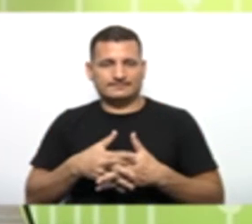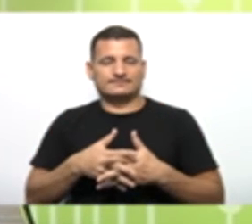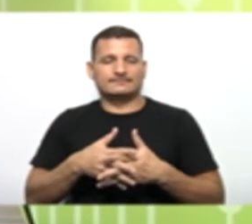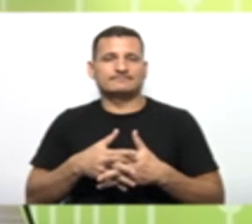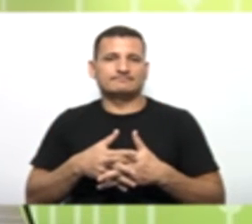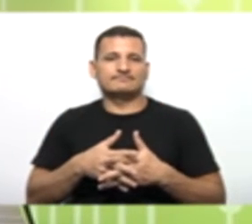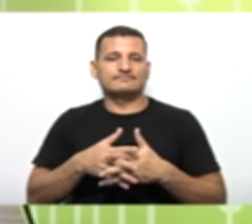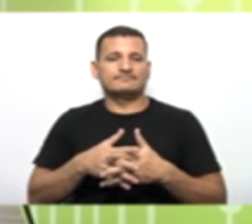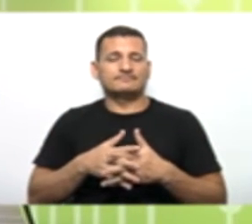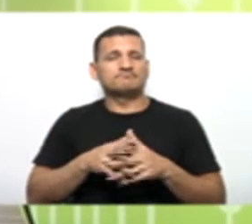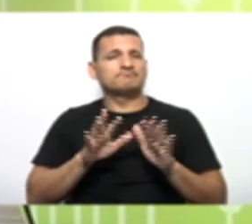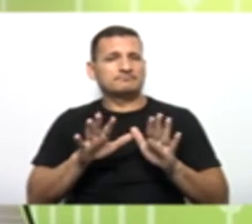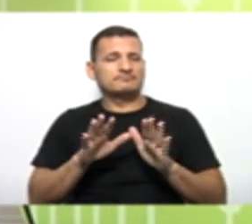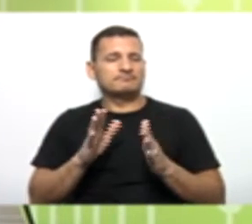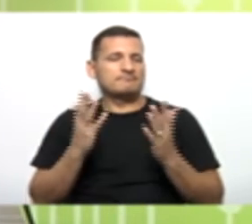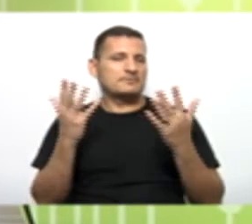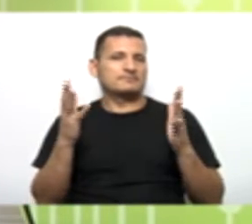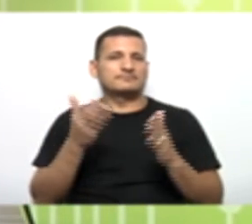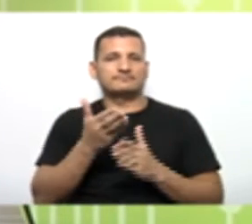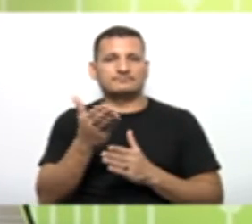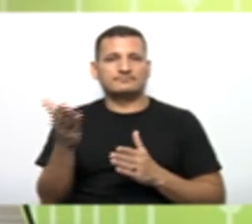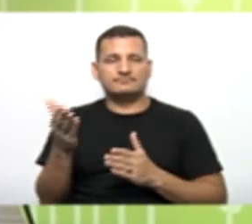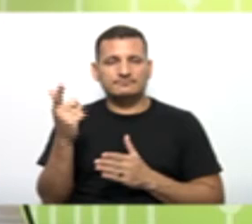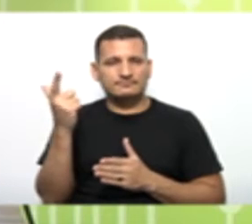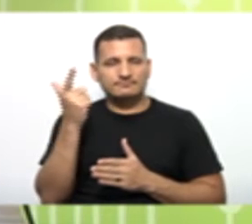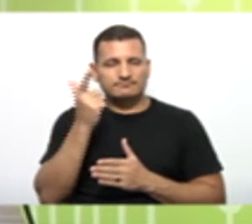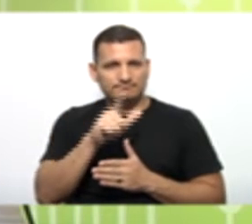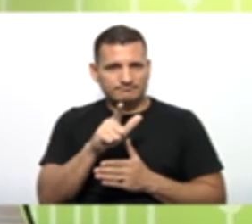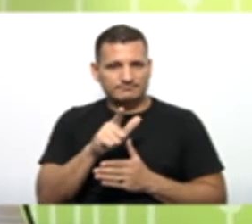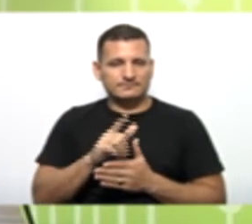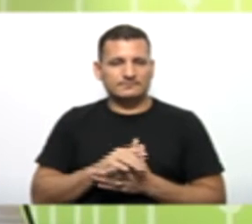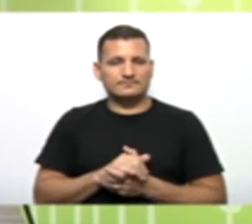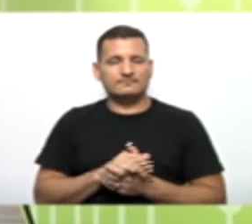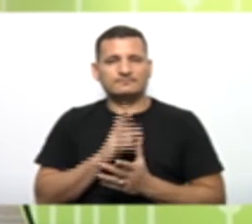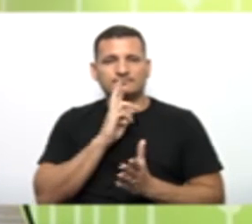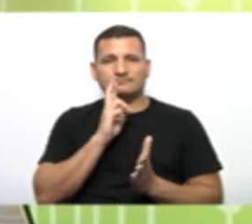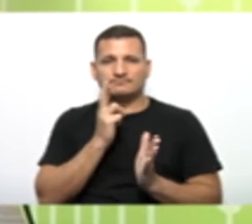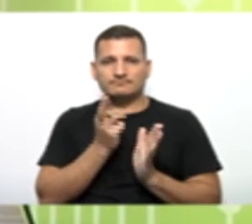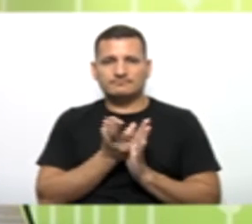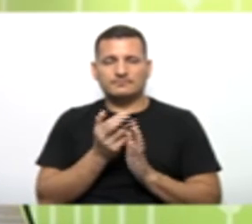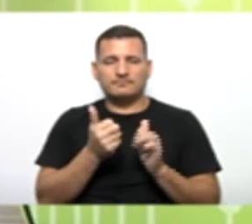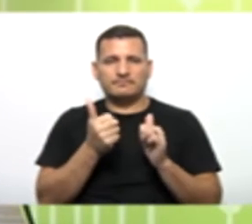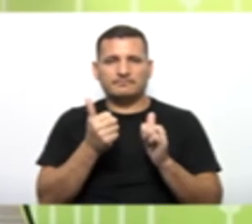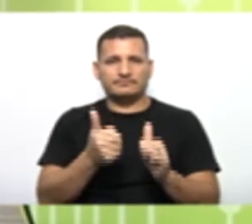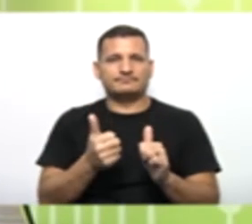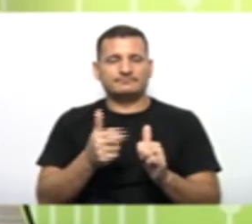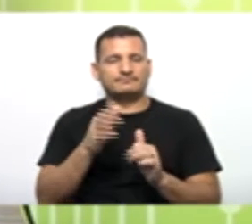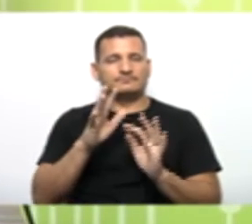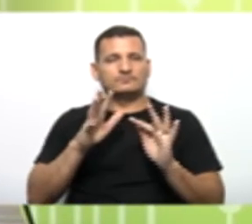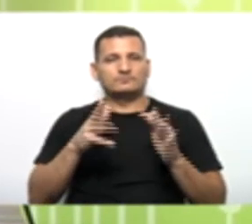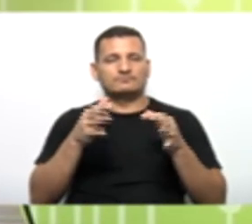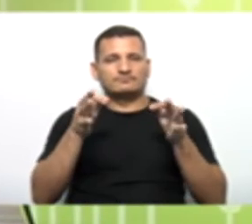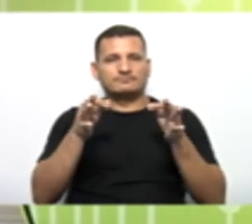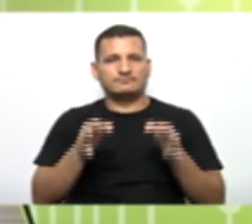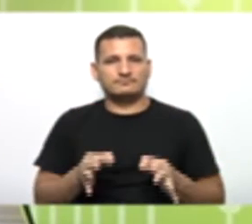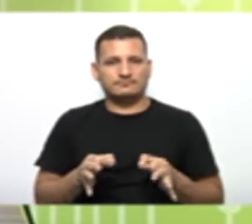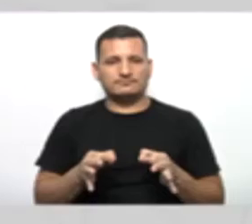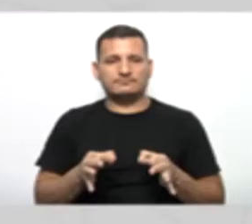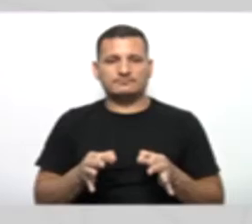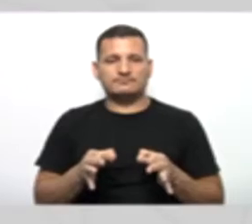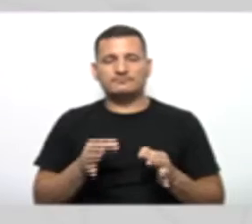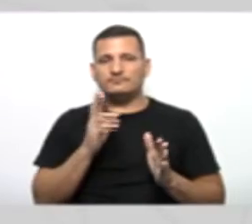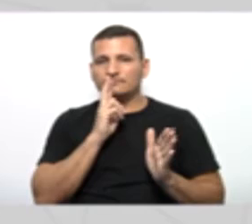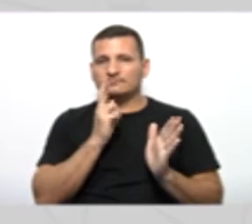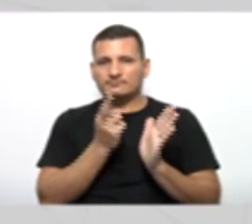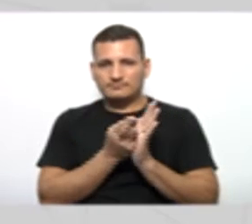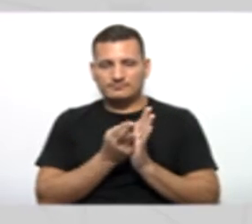aplicado. Mas parabéns a vocês, vocês conseguiram responder muito bem. Todos acertaram a